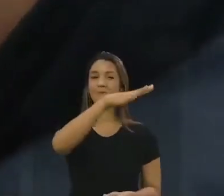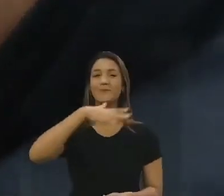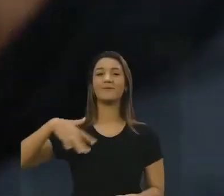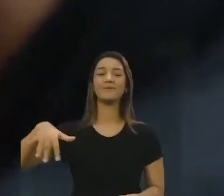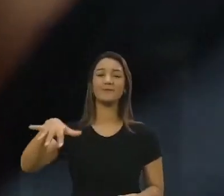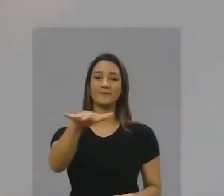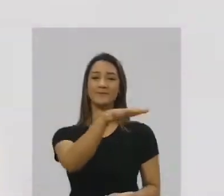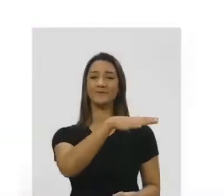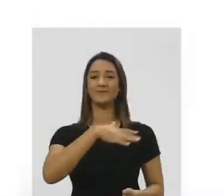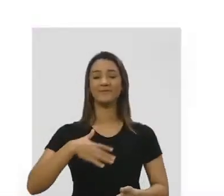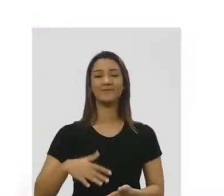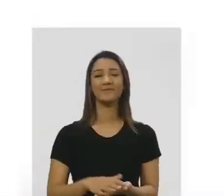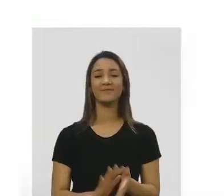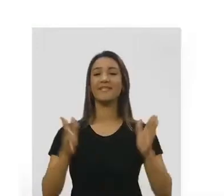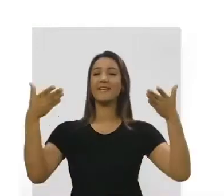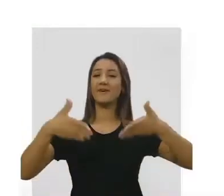povo.